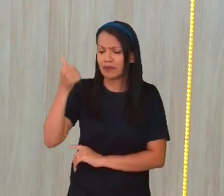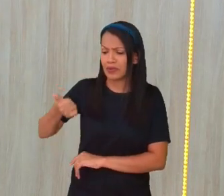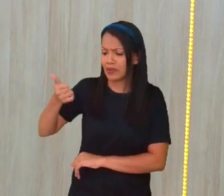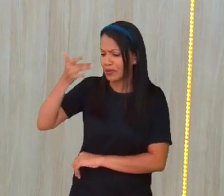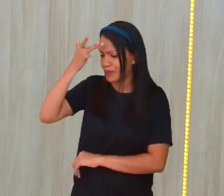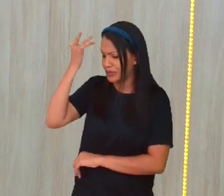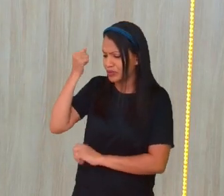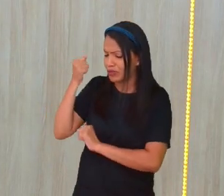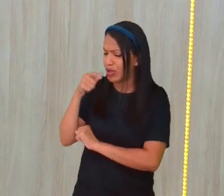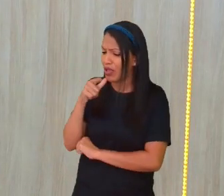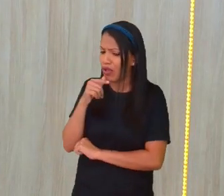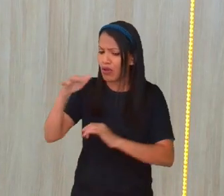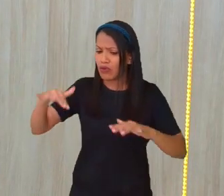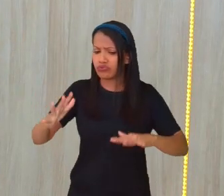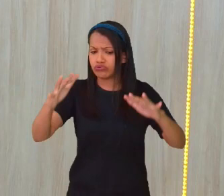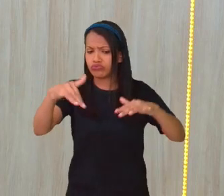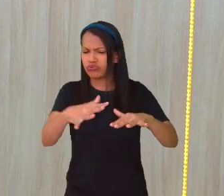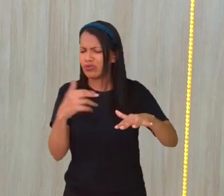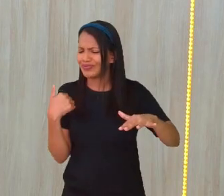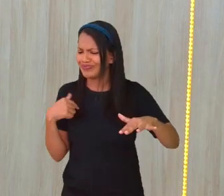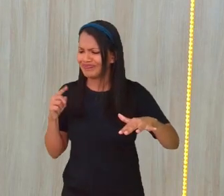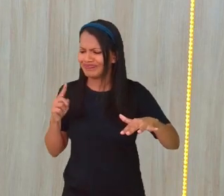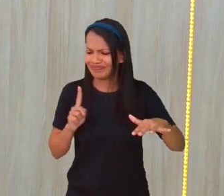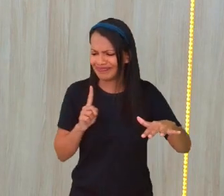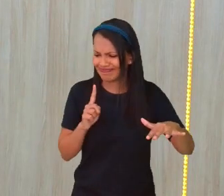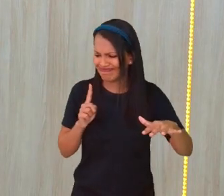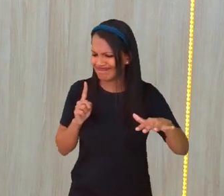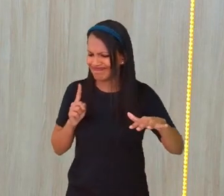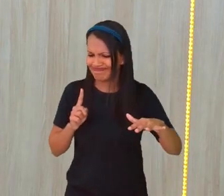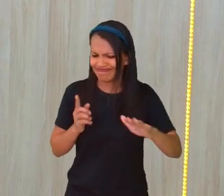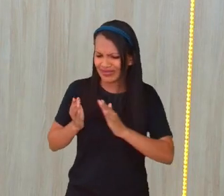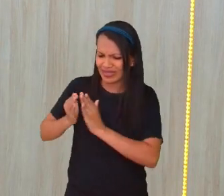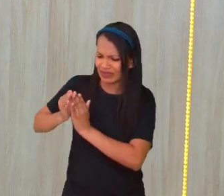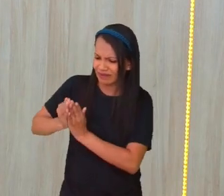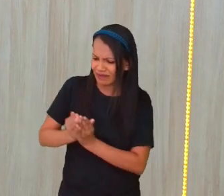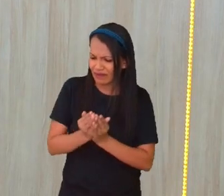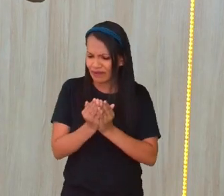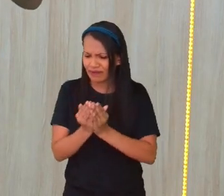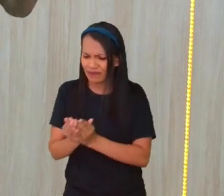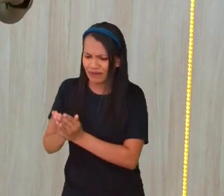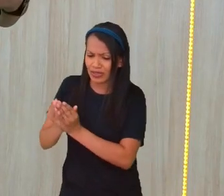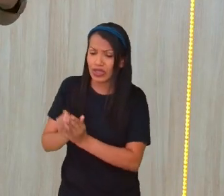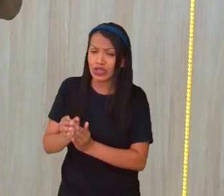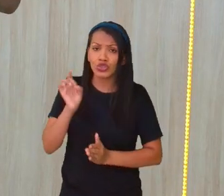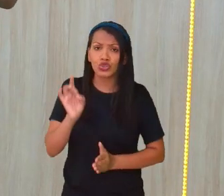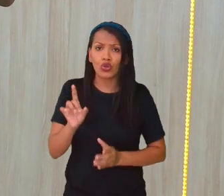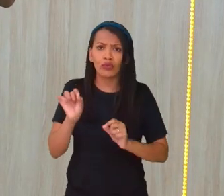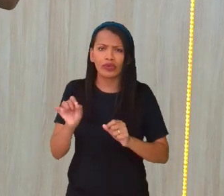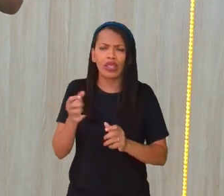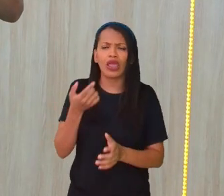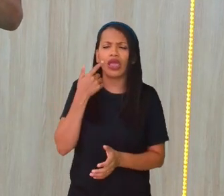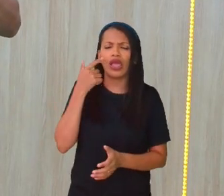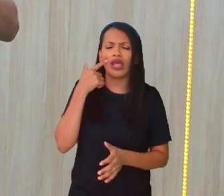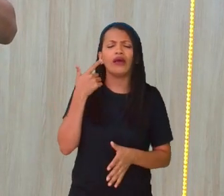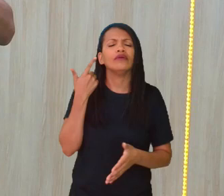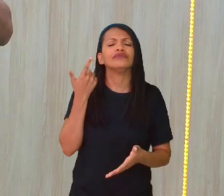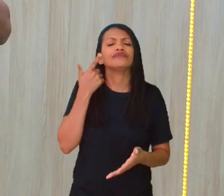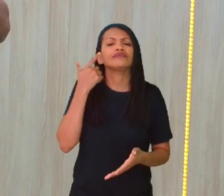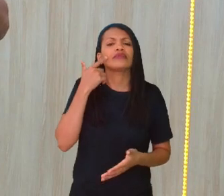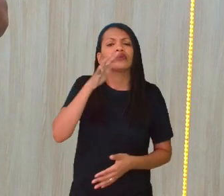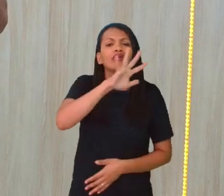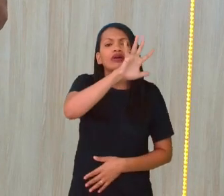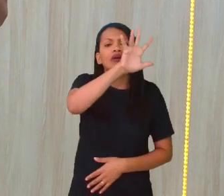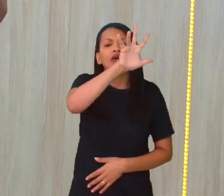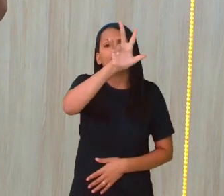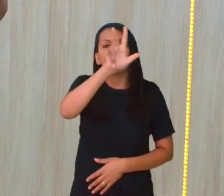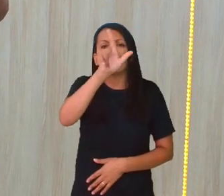ao mar oceânico, que é o Oceano Atlântico. Então eles navegavam sempre contornando a costa africana até contornar a África